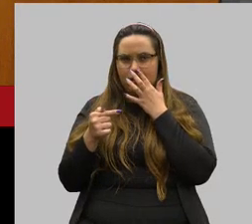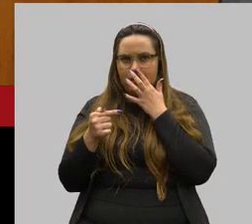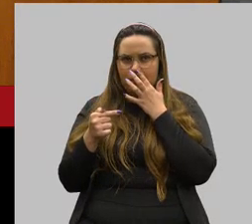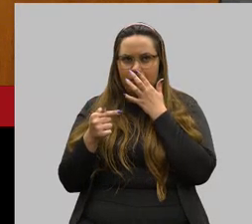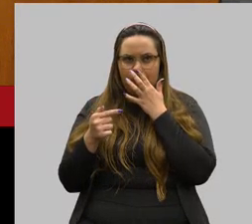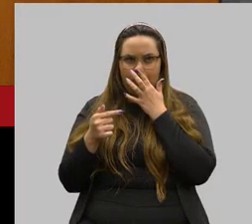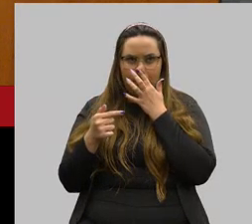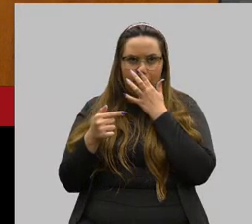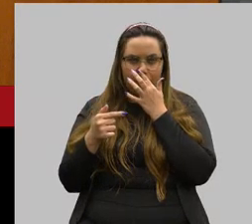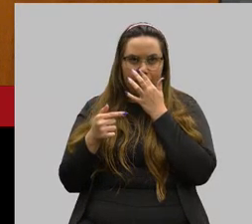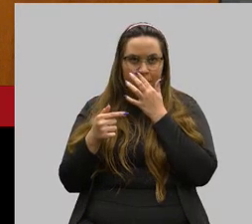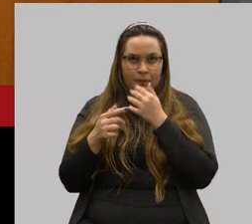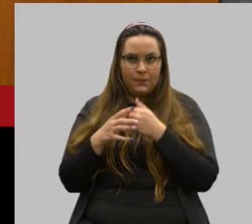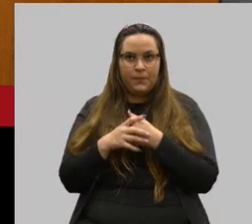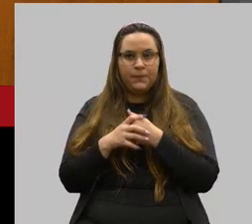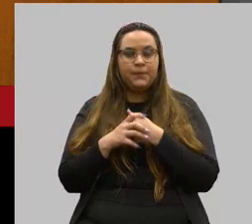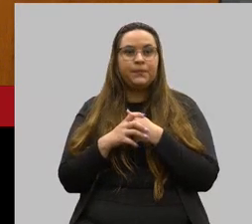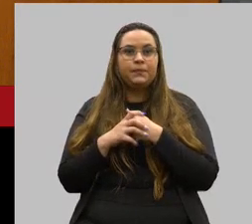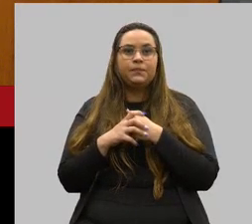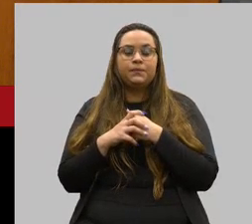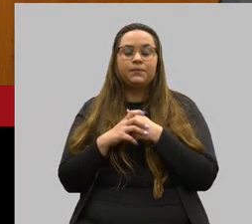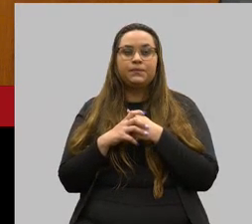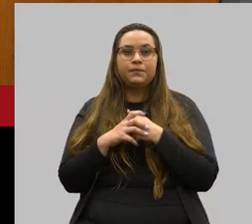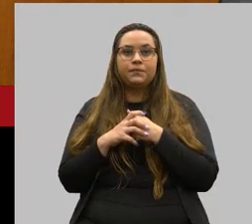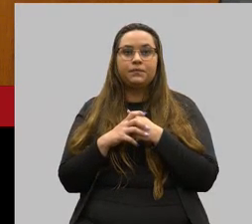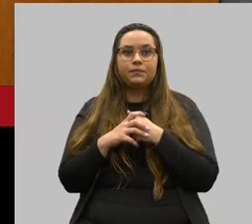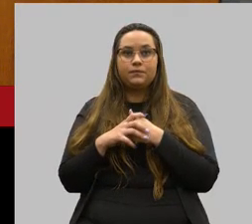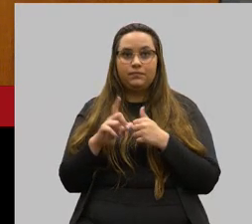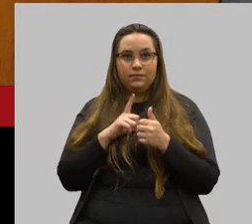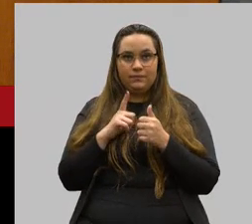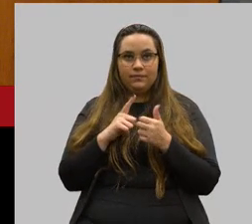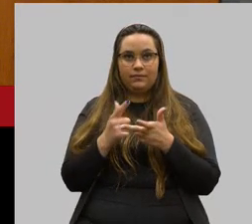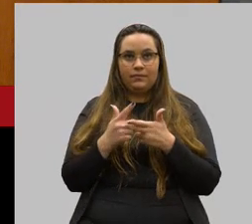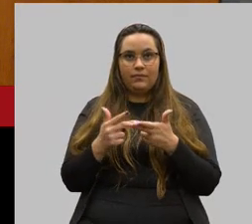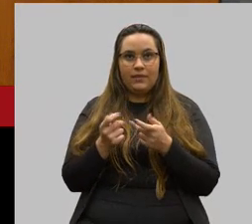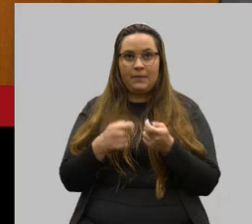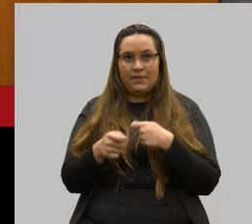é com mas com o quadro administrativo